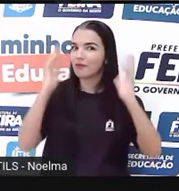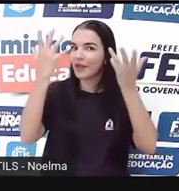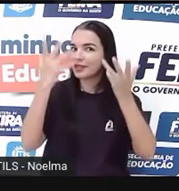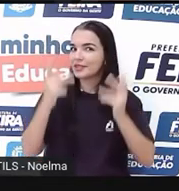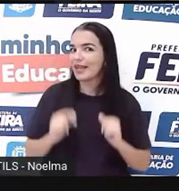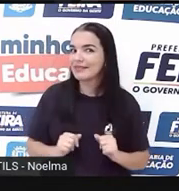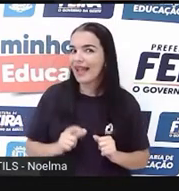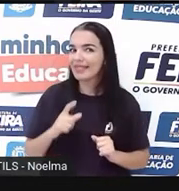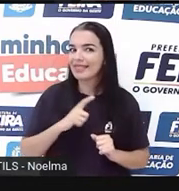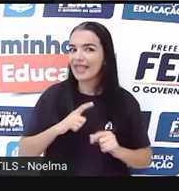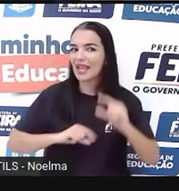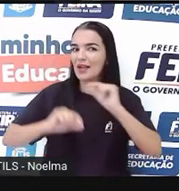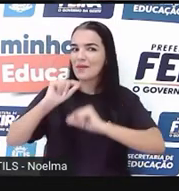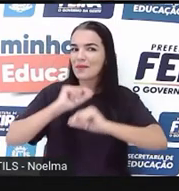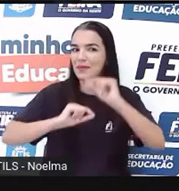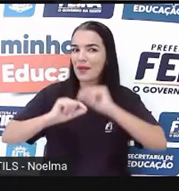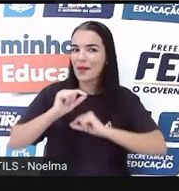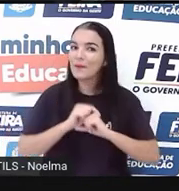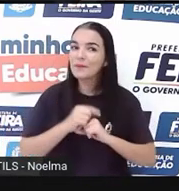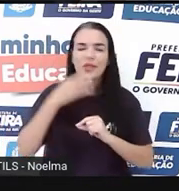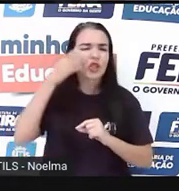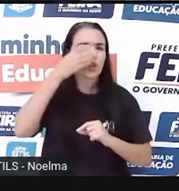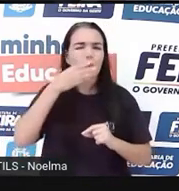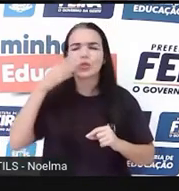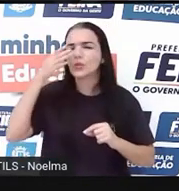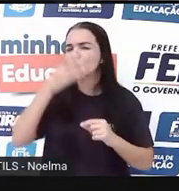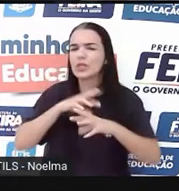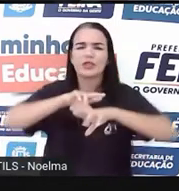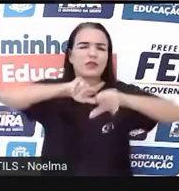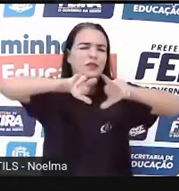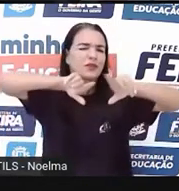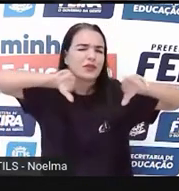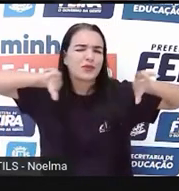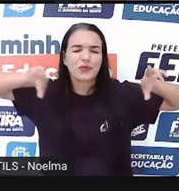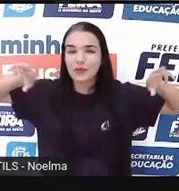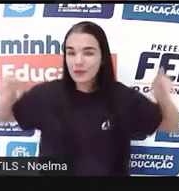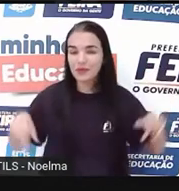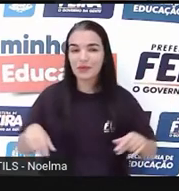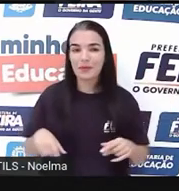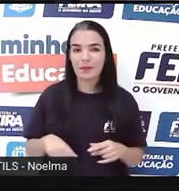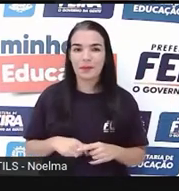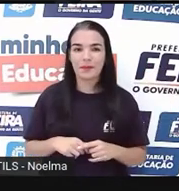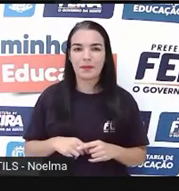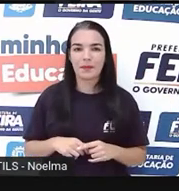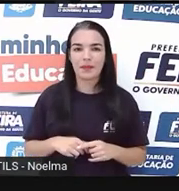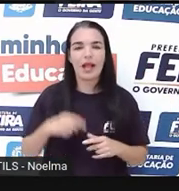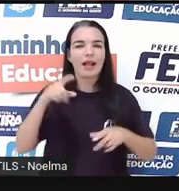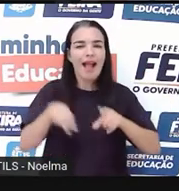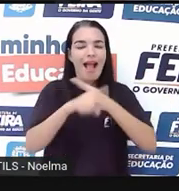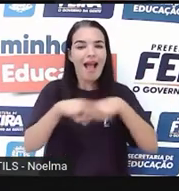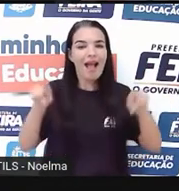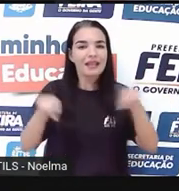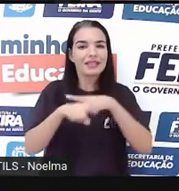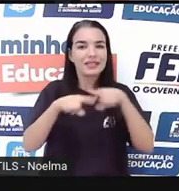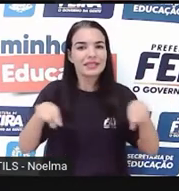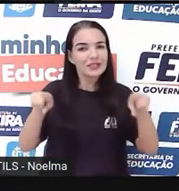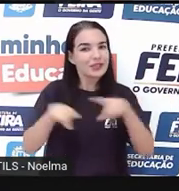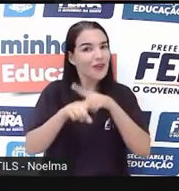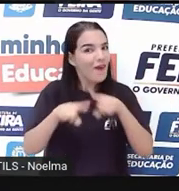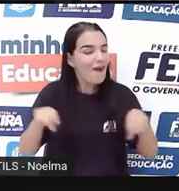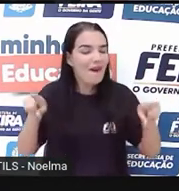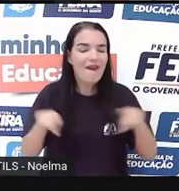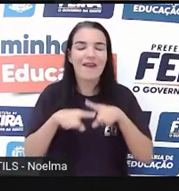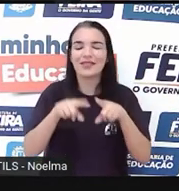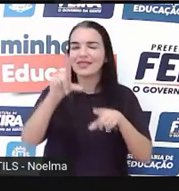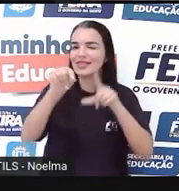precisa ter os cans, os mais variados doces que vocês gostam, songs, canções, escolham as canções